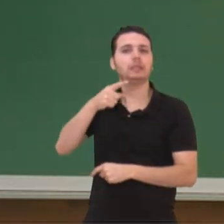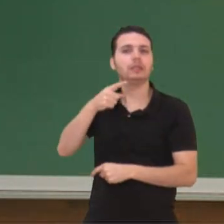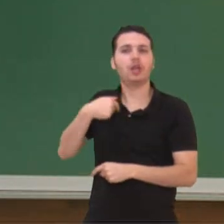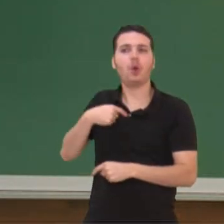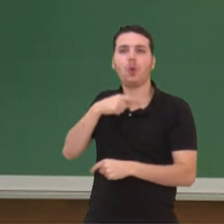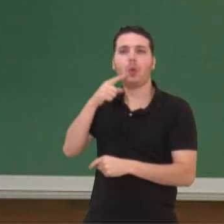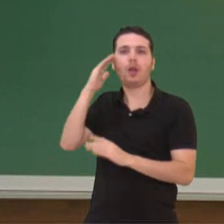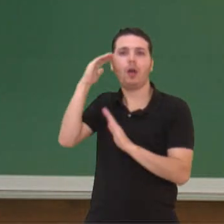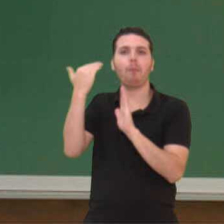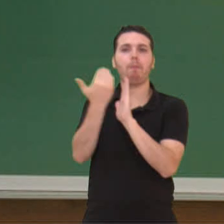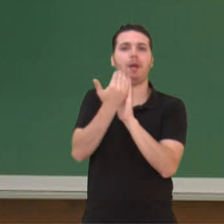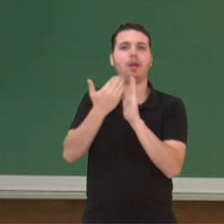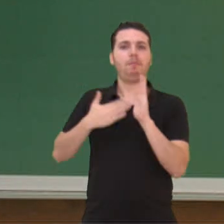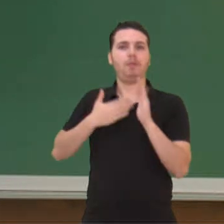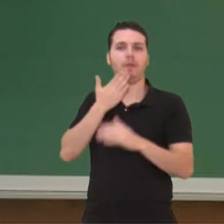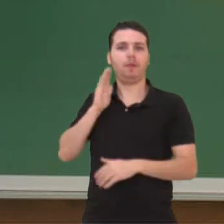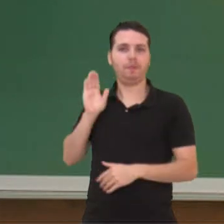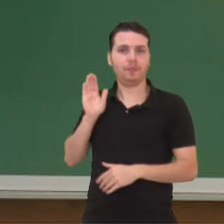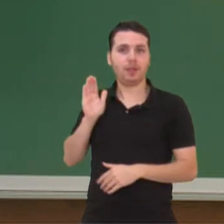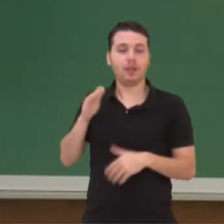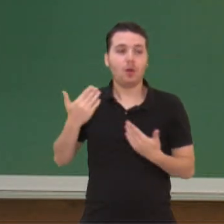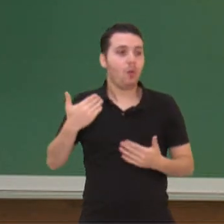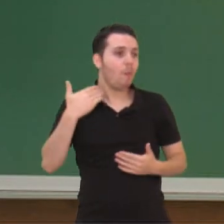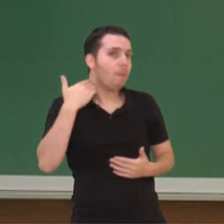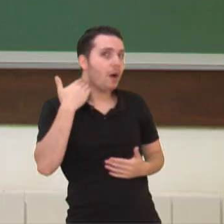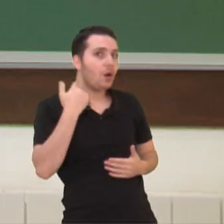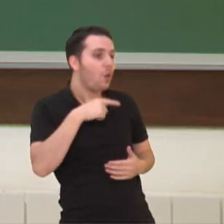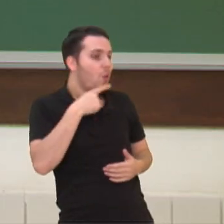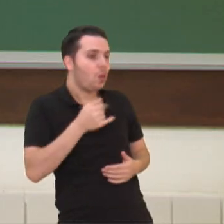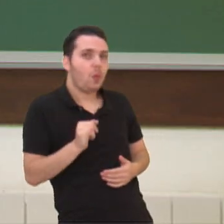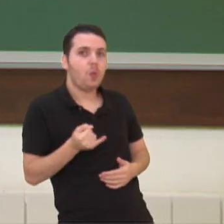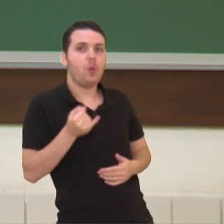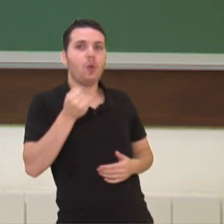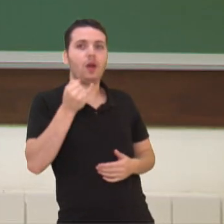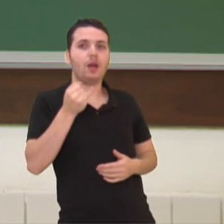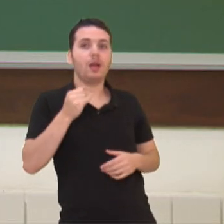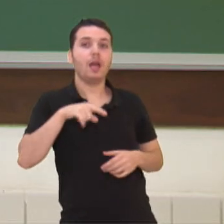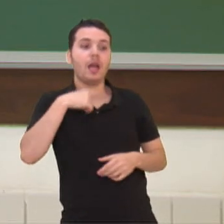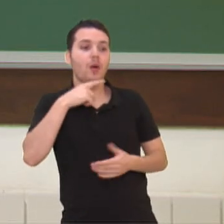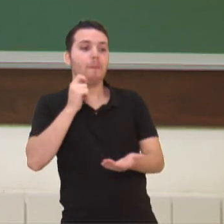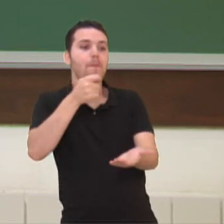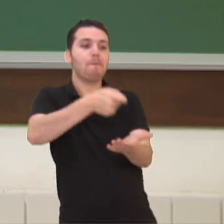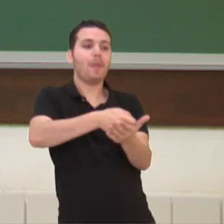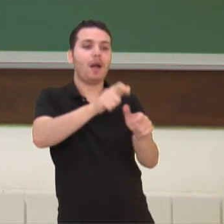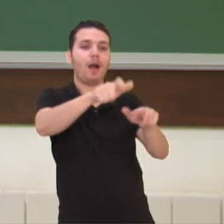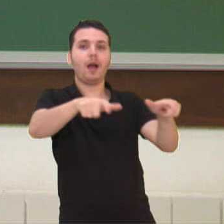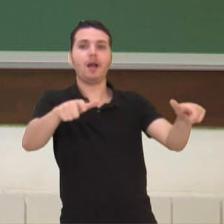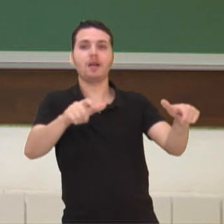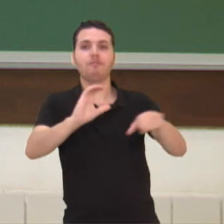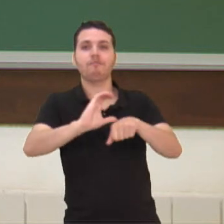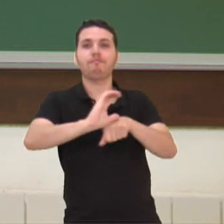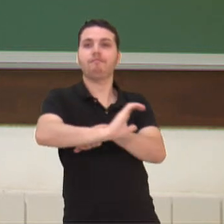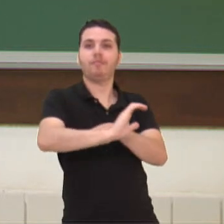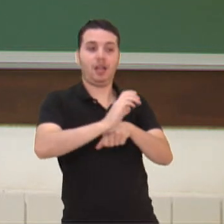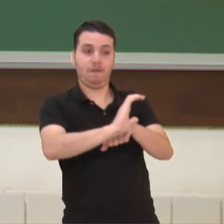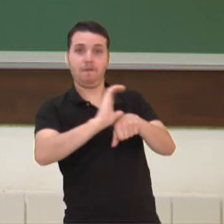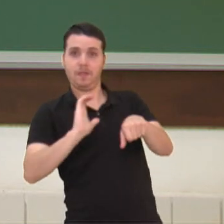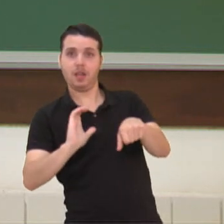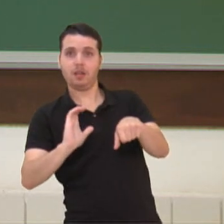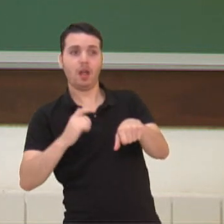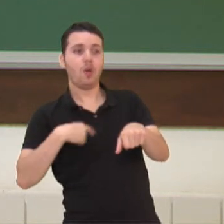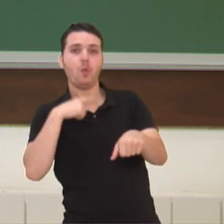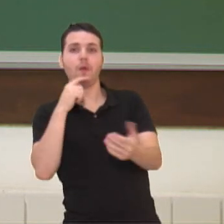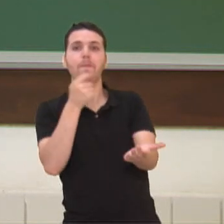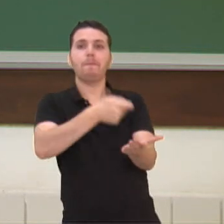o lucro que seria os juros, e aí não conseguiu pagar os investidores. Então veja que foi